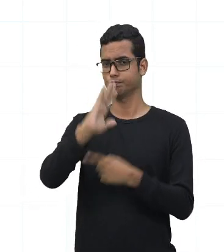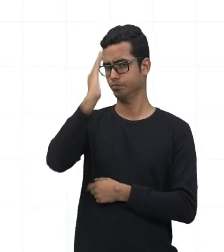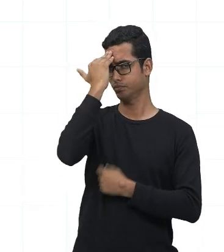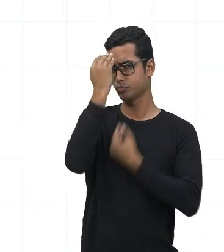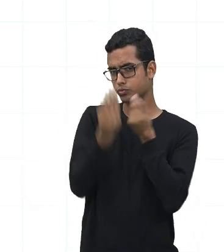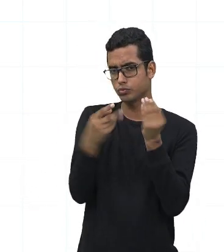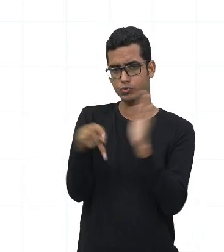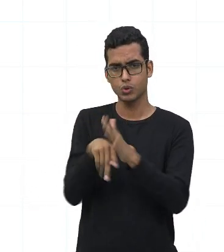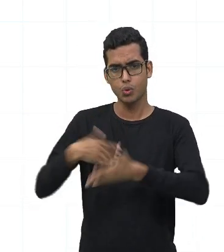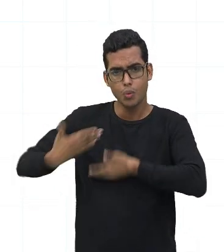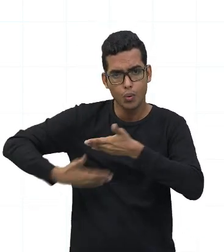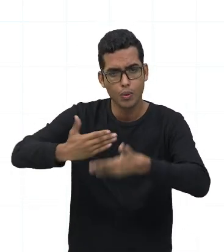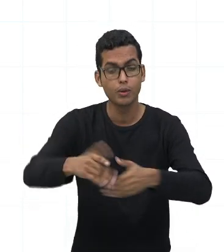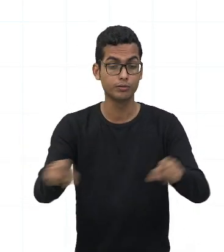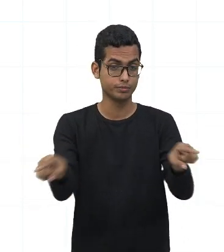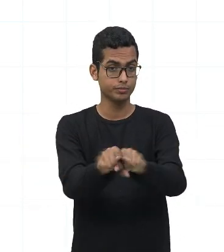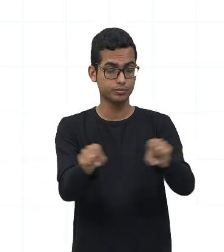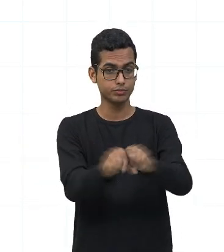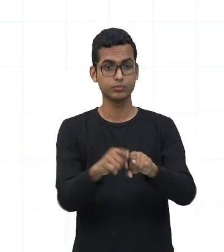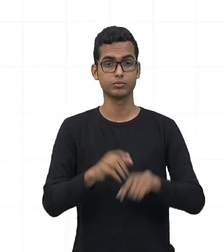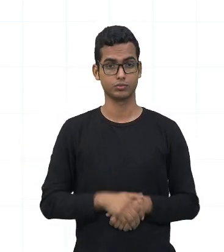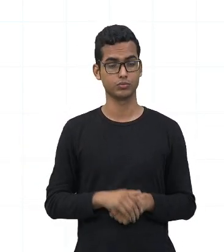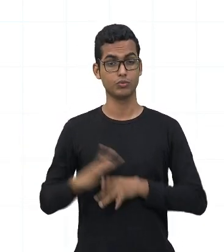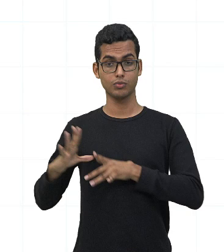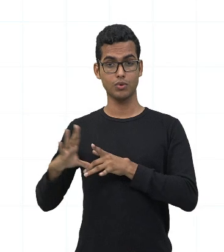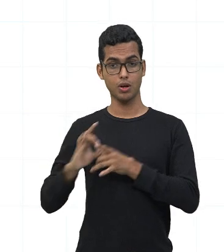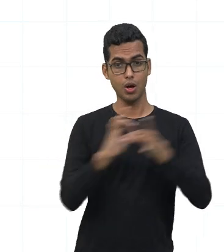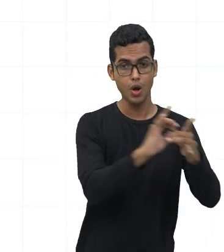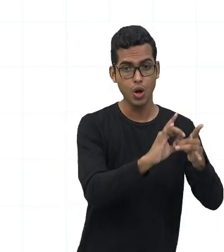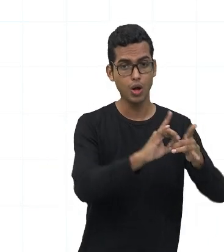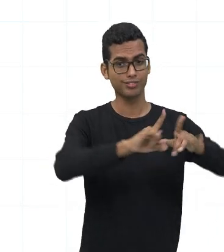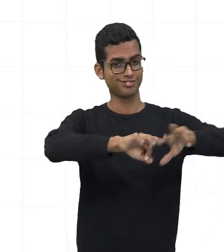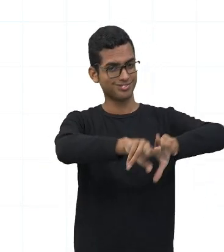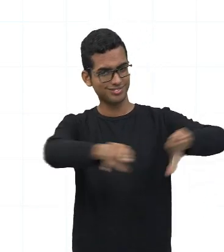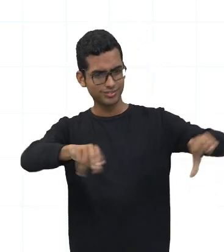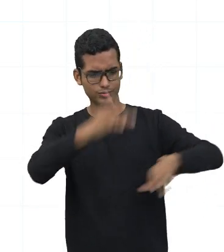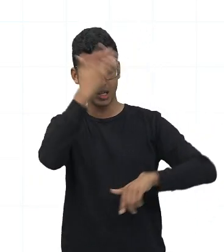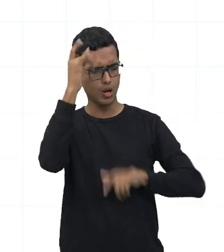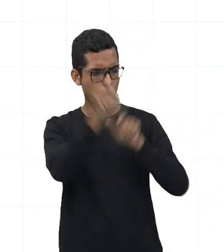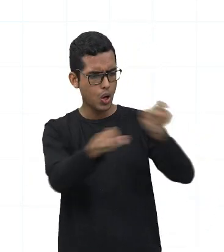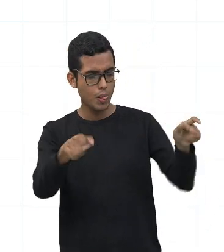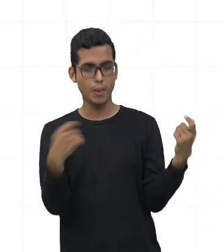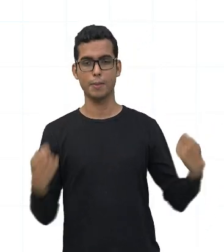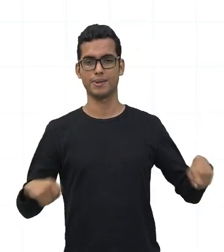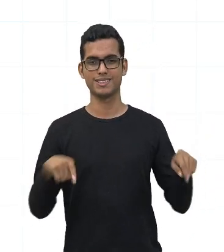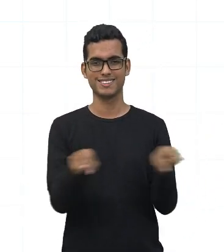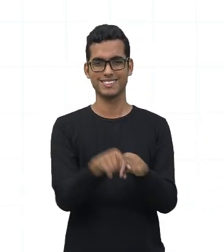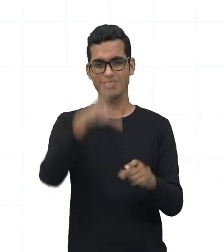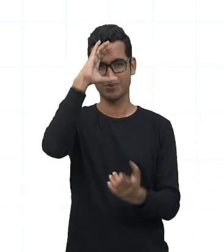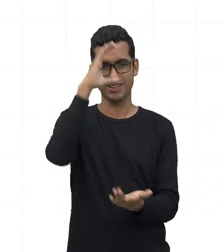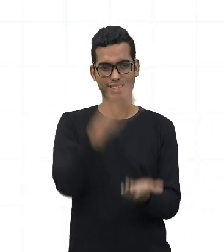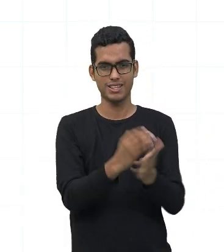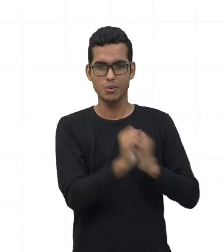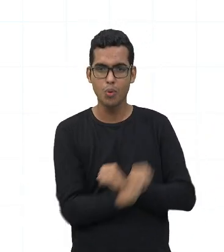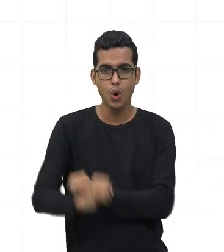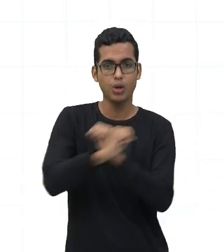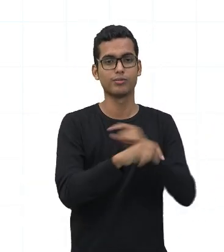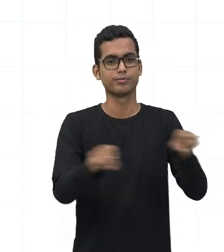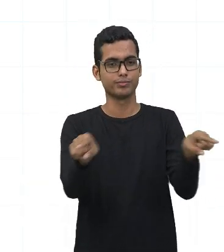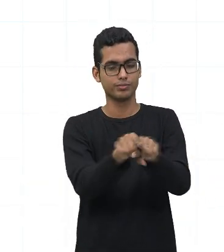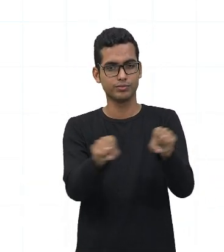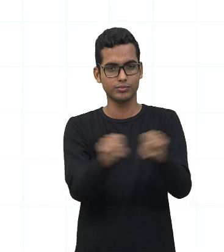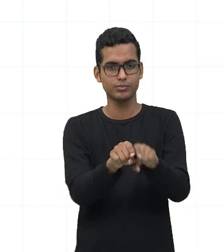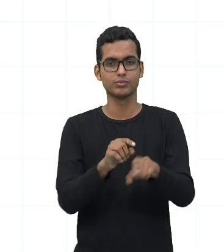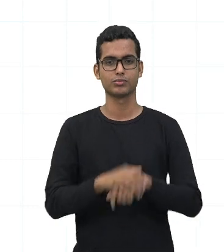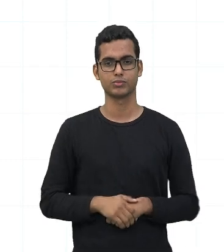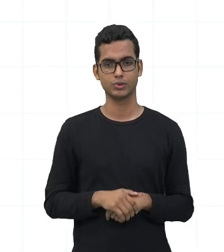como um processo em que, em diferentes contextos, o indivíduo precisa defender uma tese e persuadir o